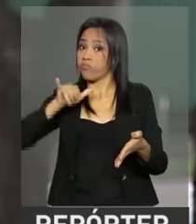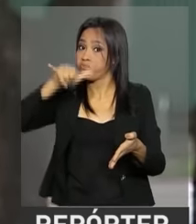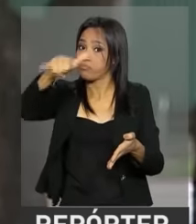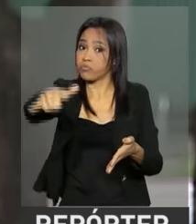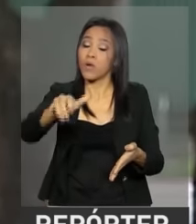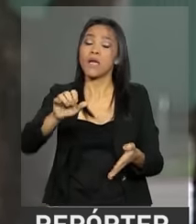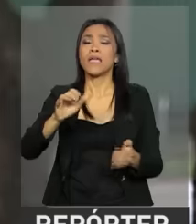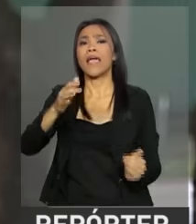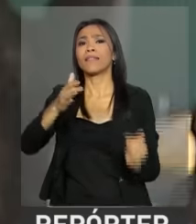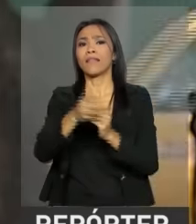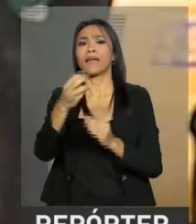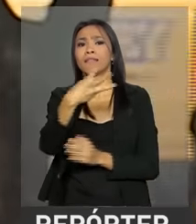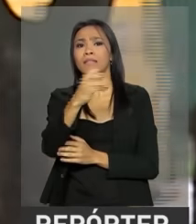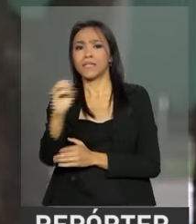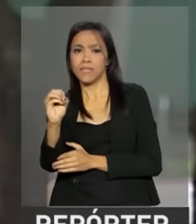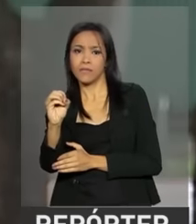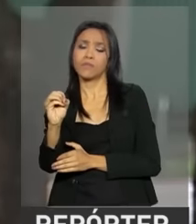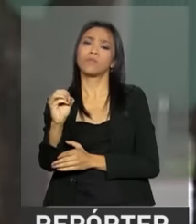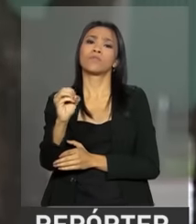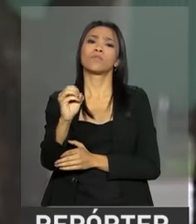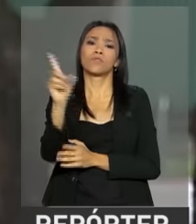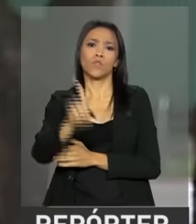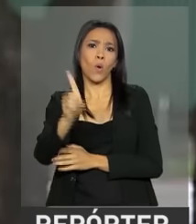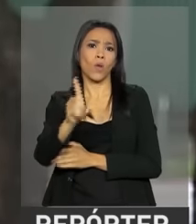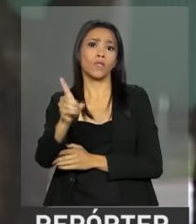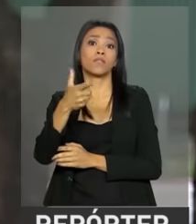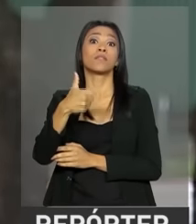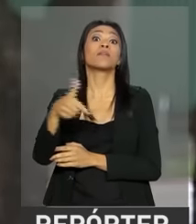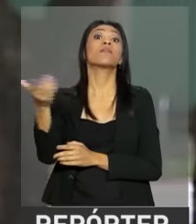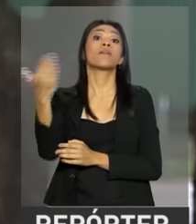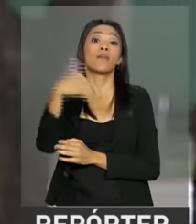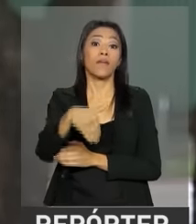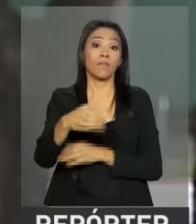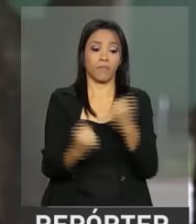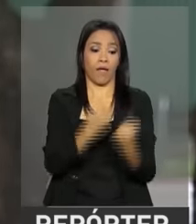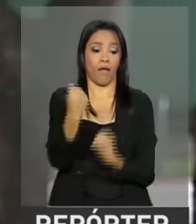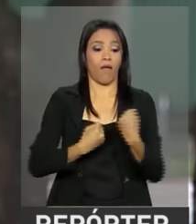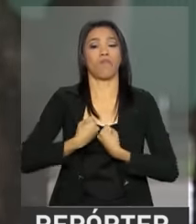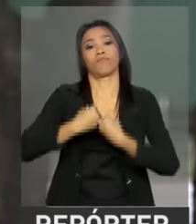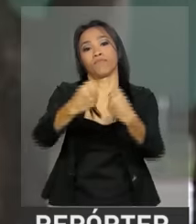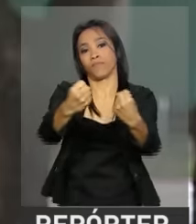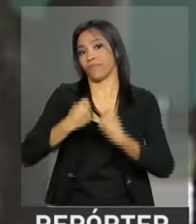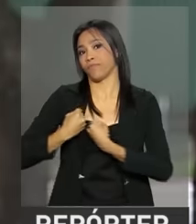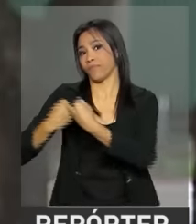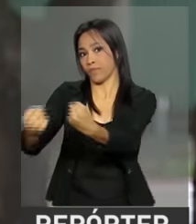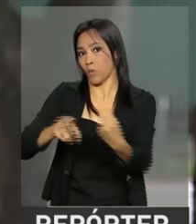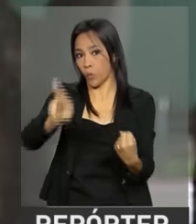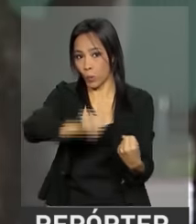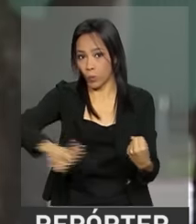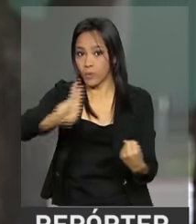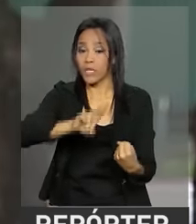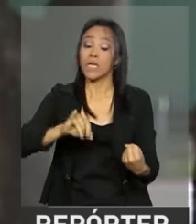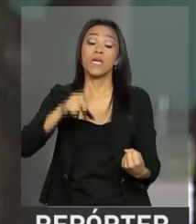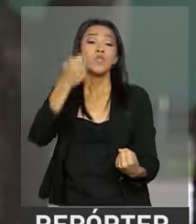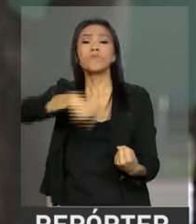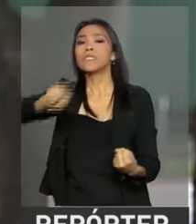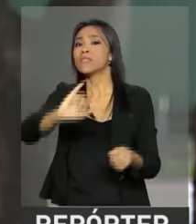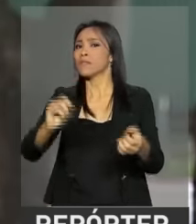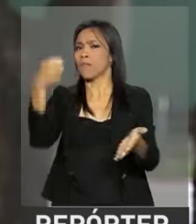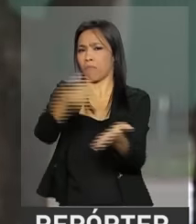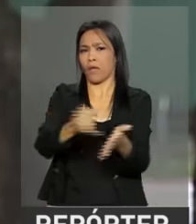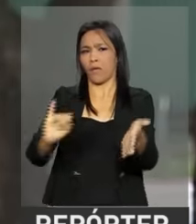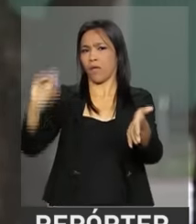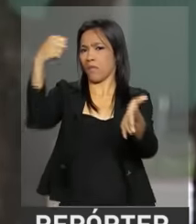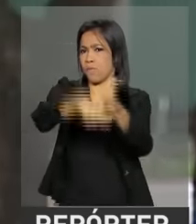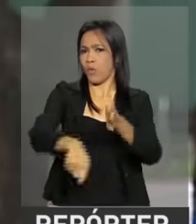00 para quem entra no país por terra até esse limite não é necessário pagar imposto de importação o